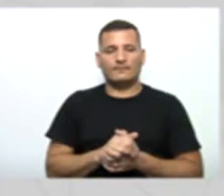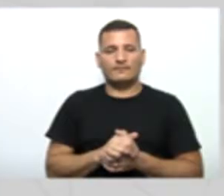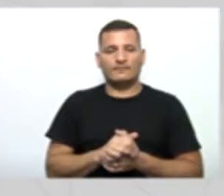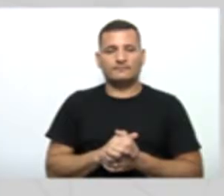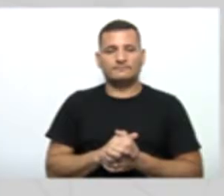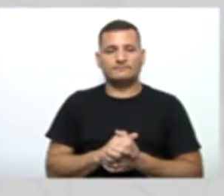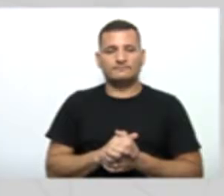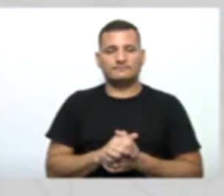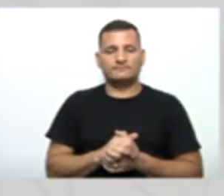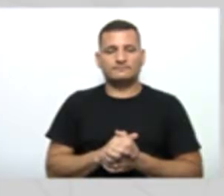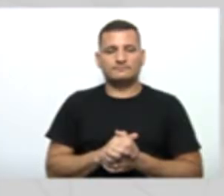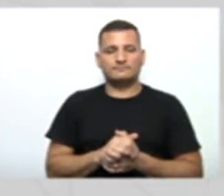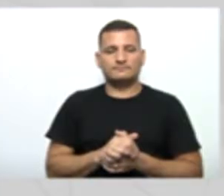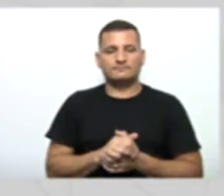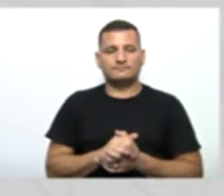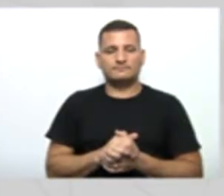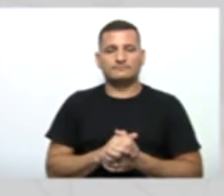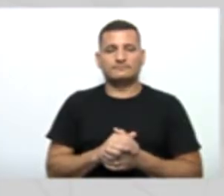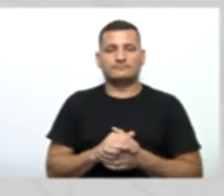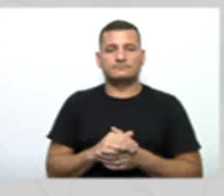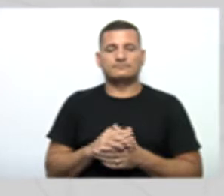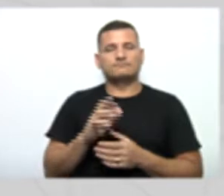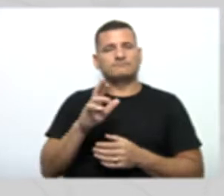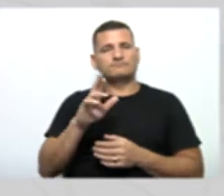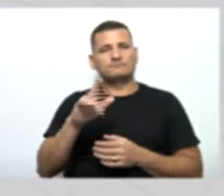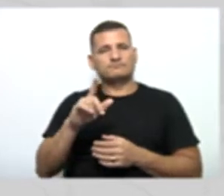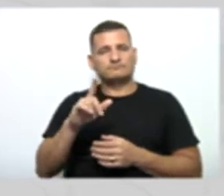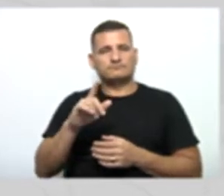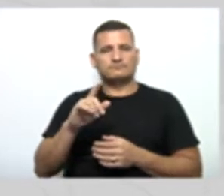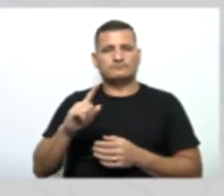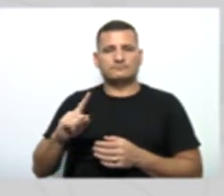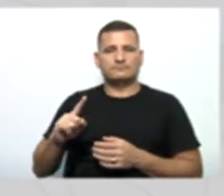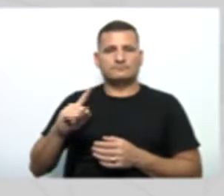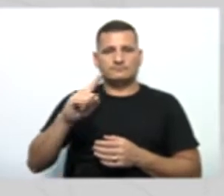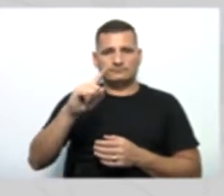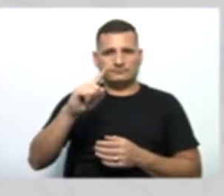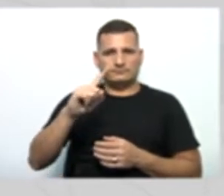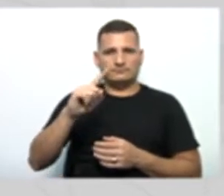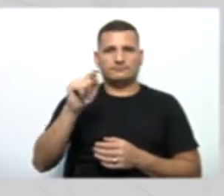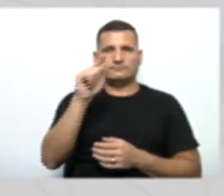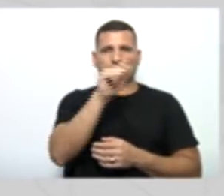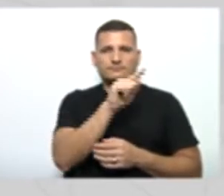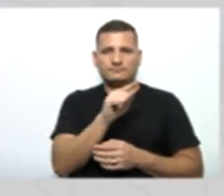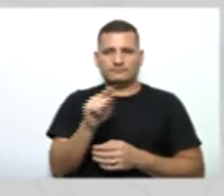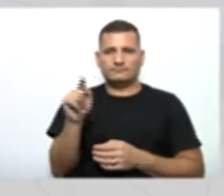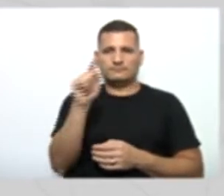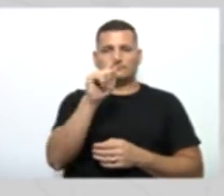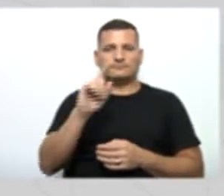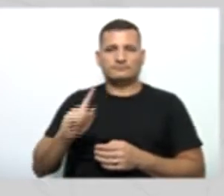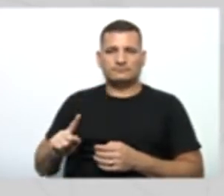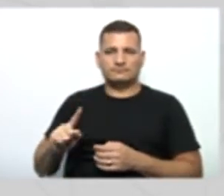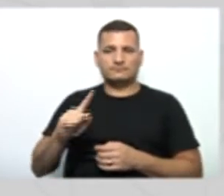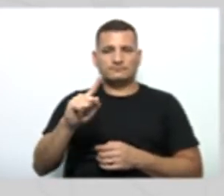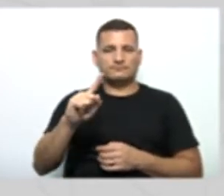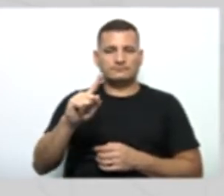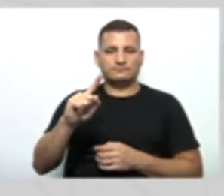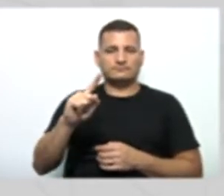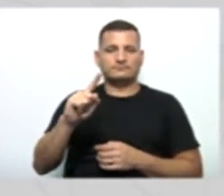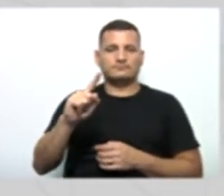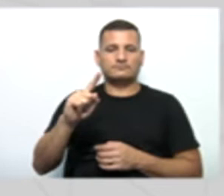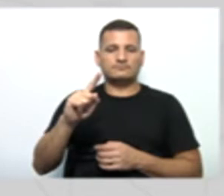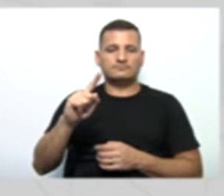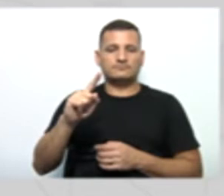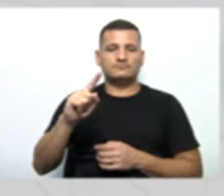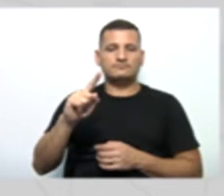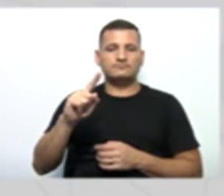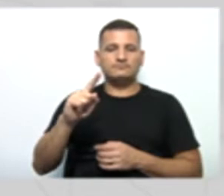ó, a seta é diferente, ó. Como é uma extensão, ela é o que? Ela tá,